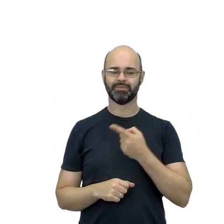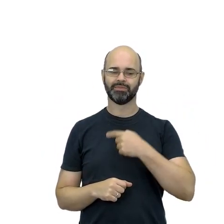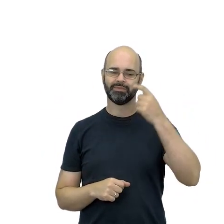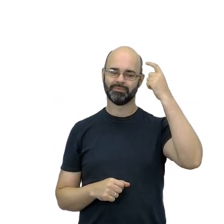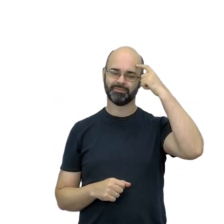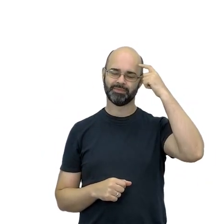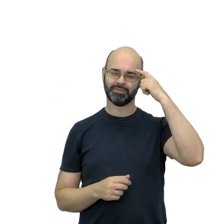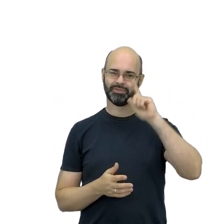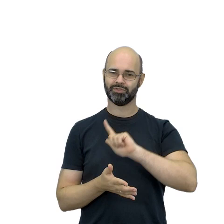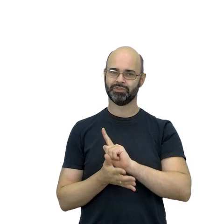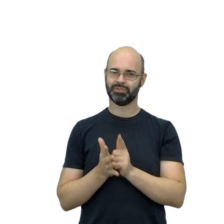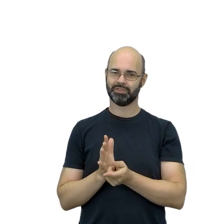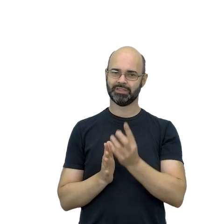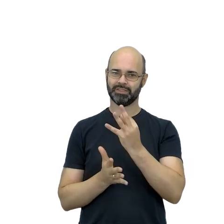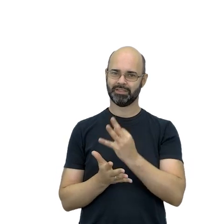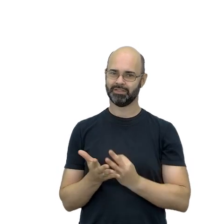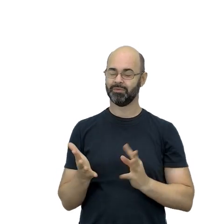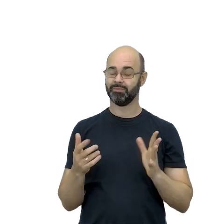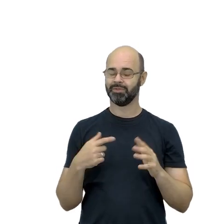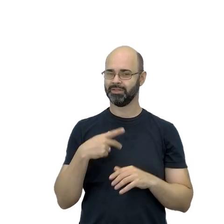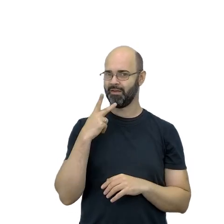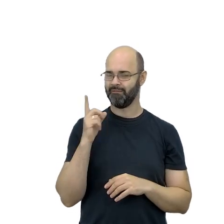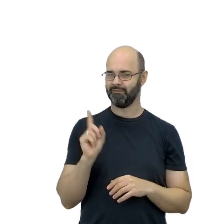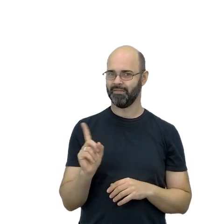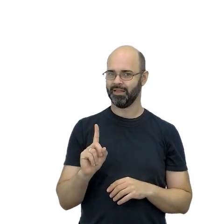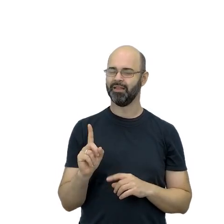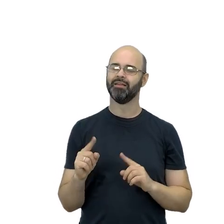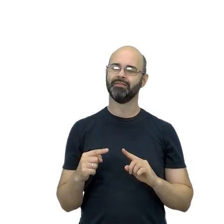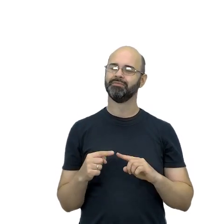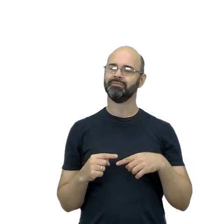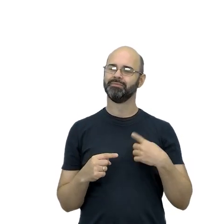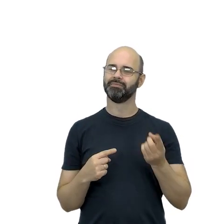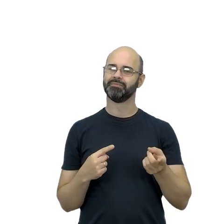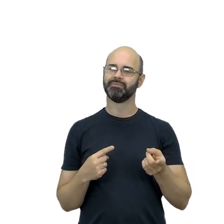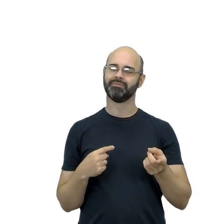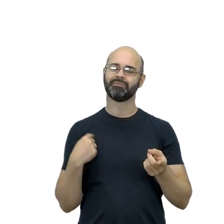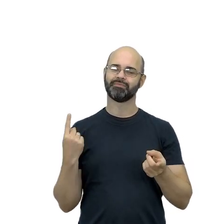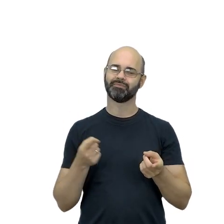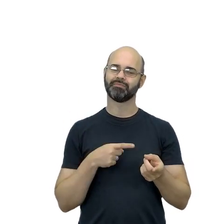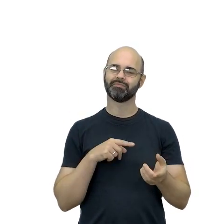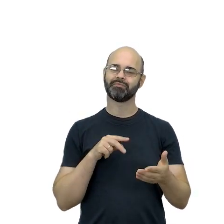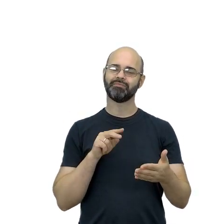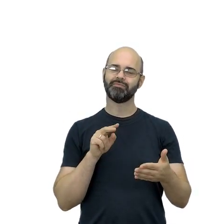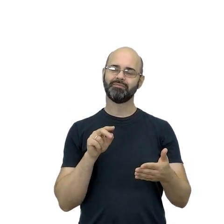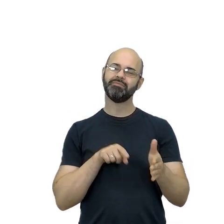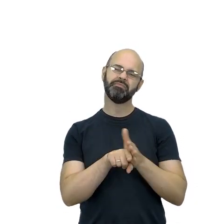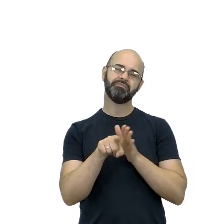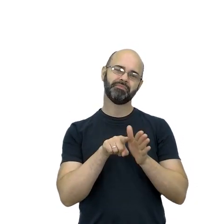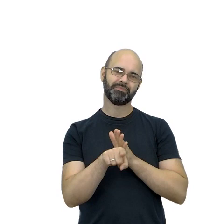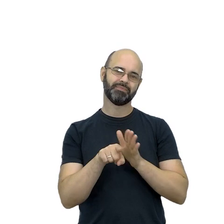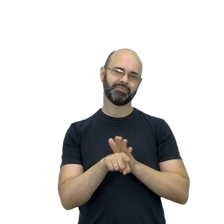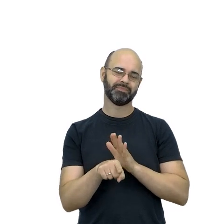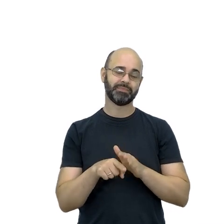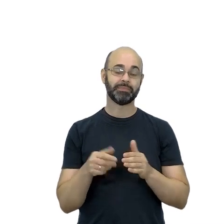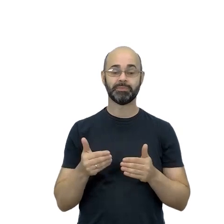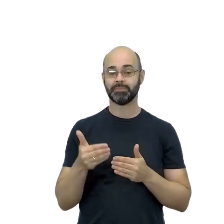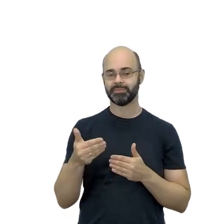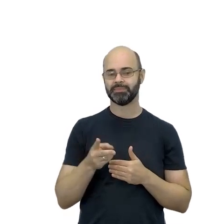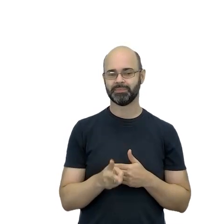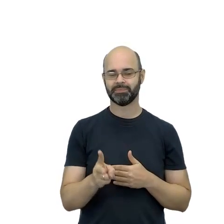gênero textual, que eu ainda não vou falar exatamente qual é, mas logo em seguida faremos aqui algumas perguntas. Pode passar para